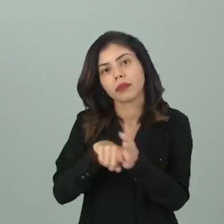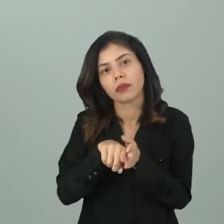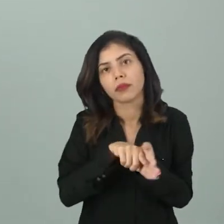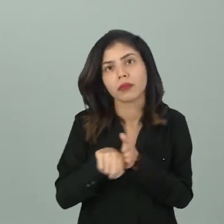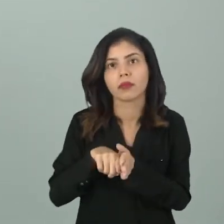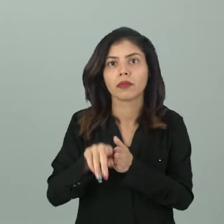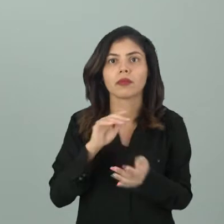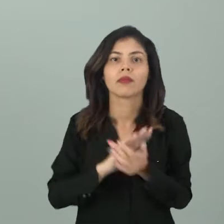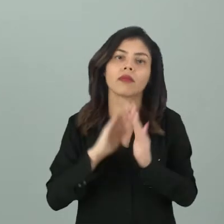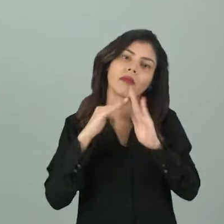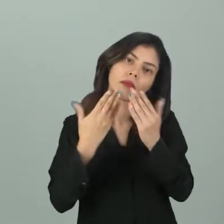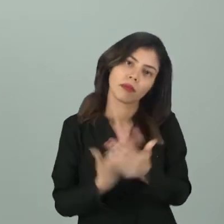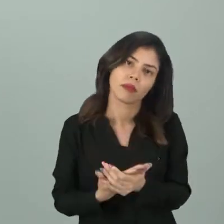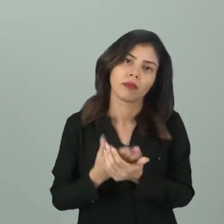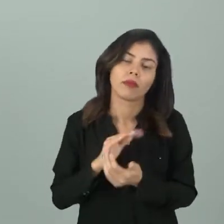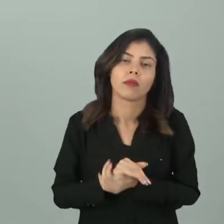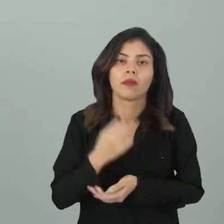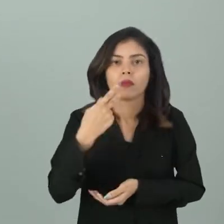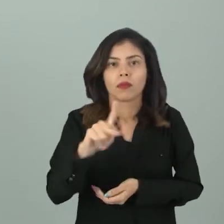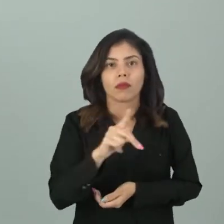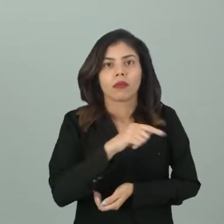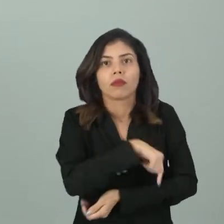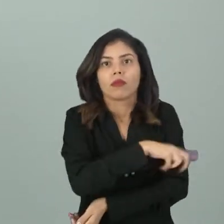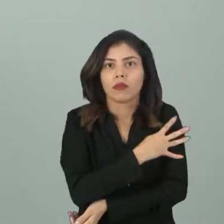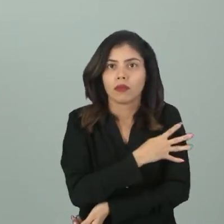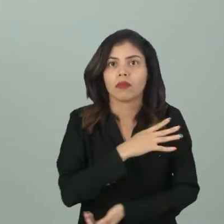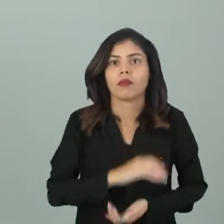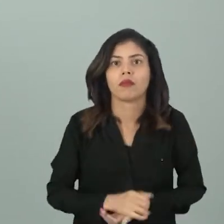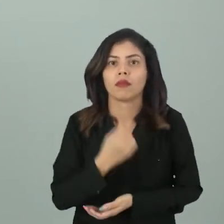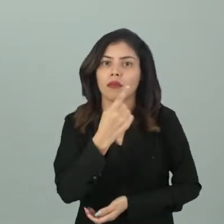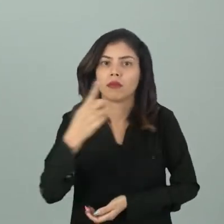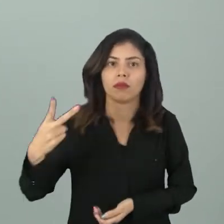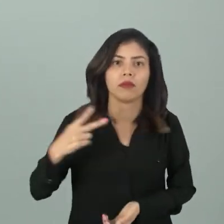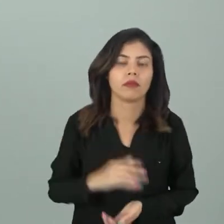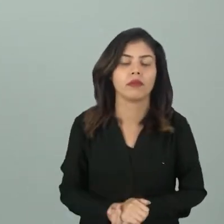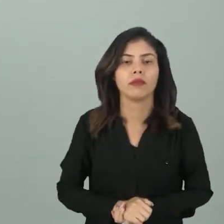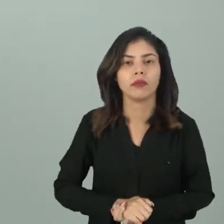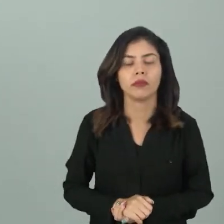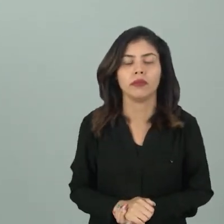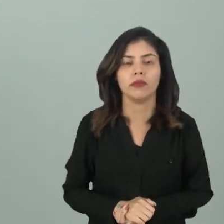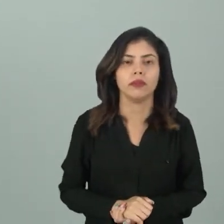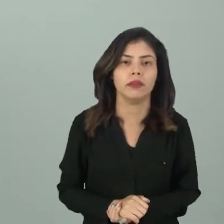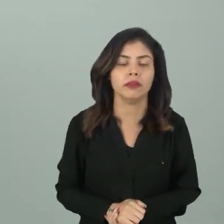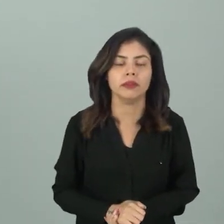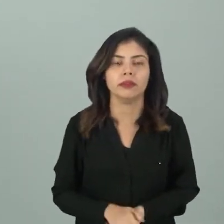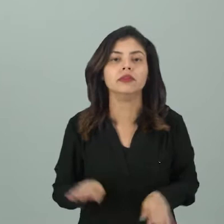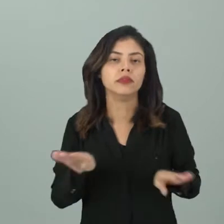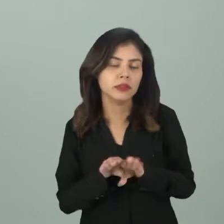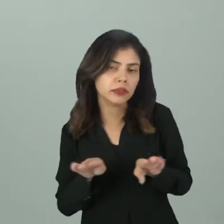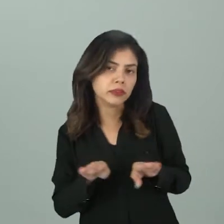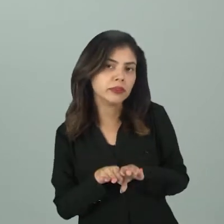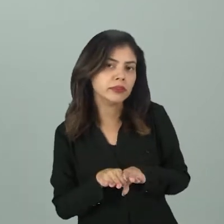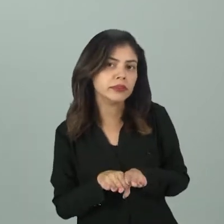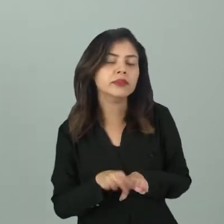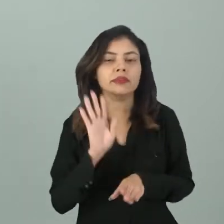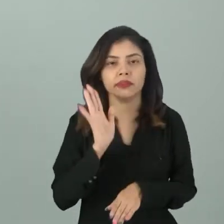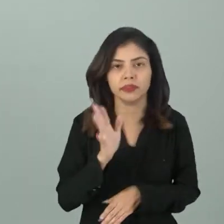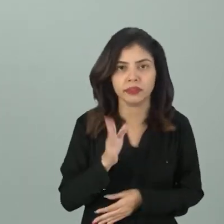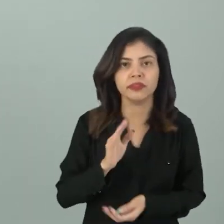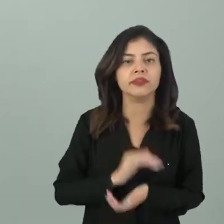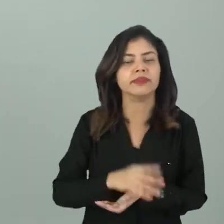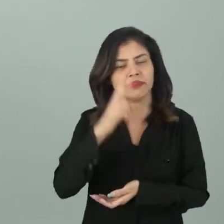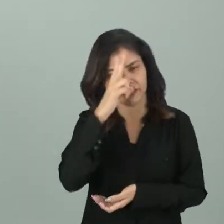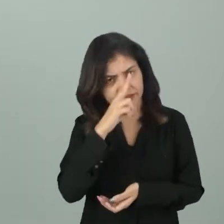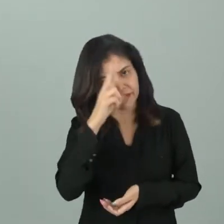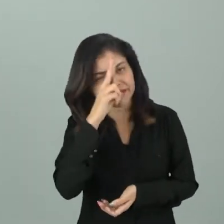pesquisas escolares, no seu ensino fundamental 1 e 2. E aí vocês talvez já estão até